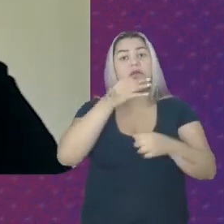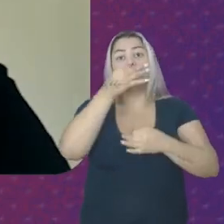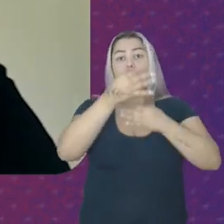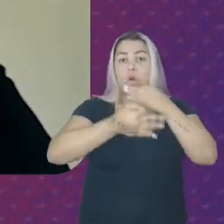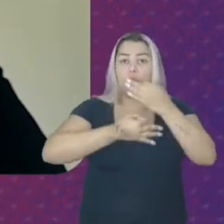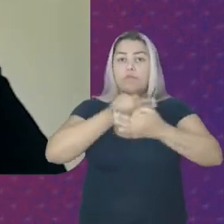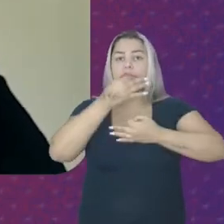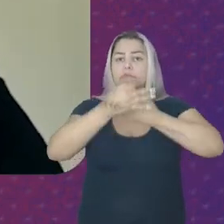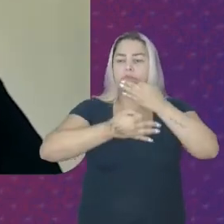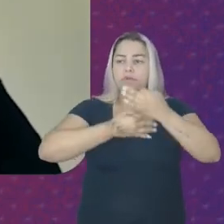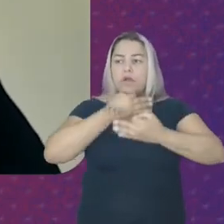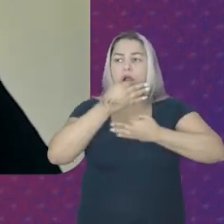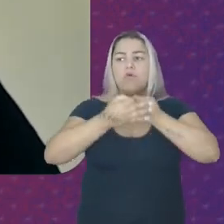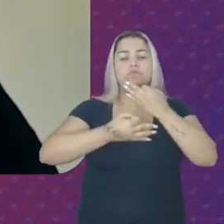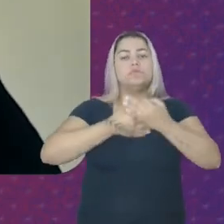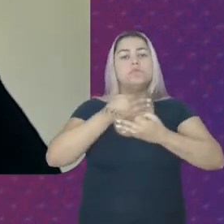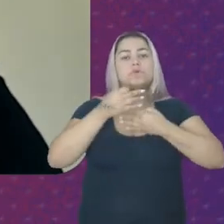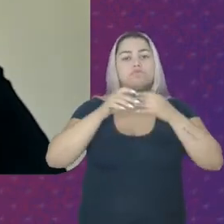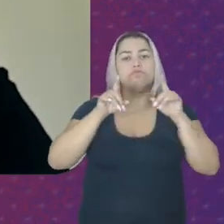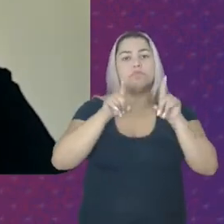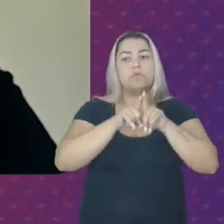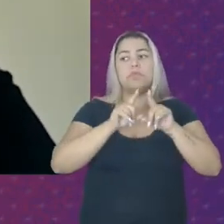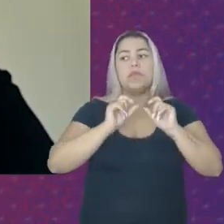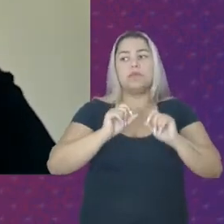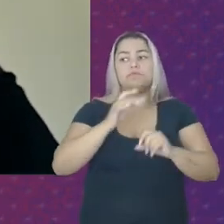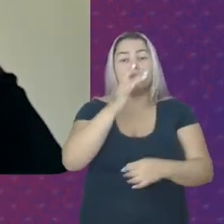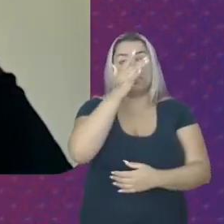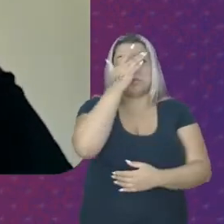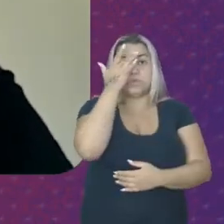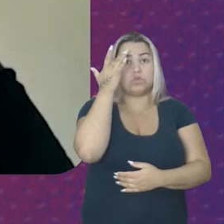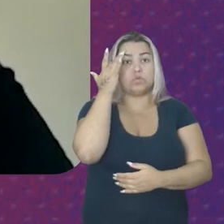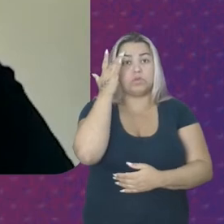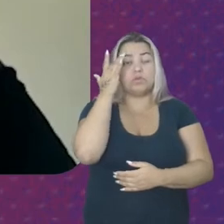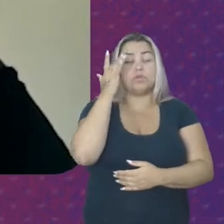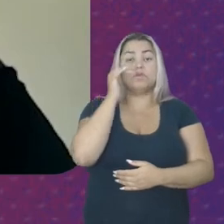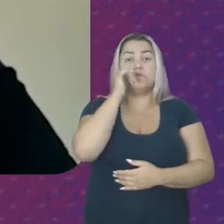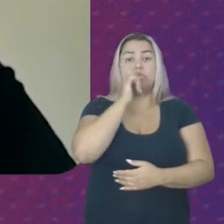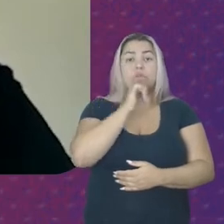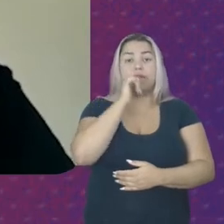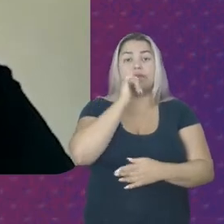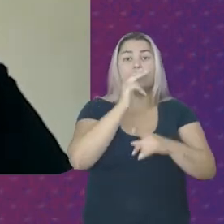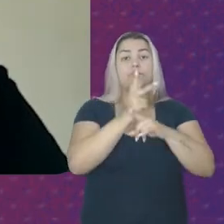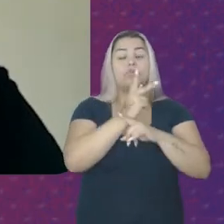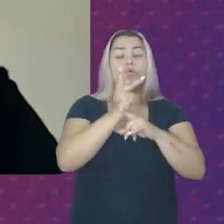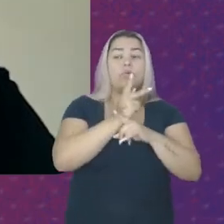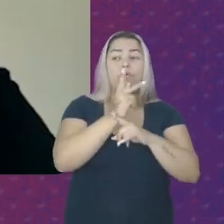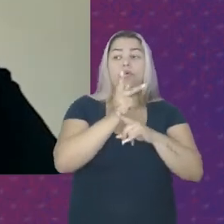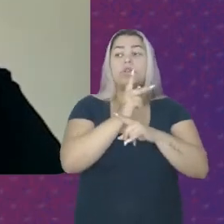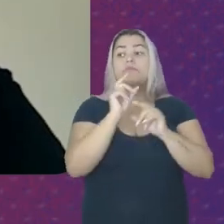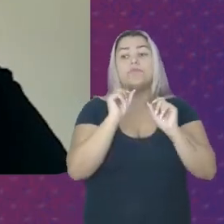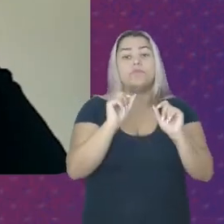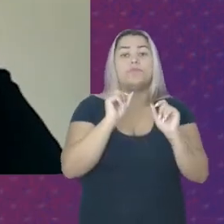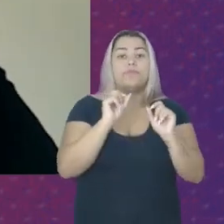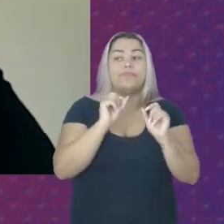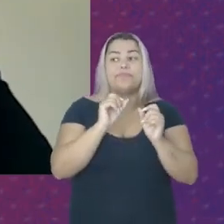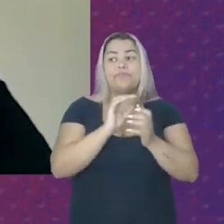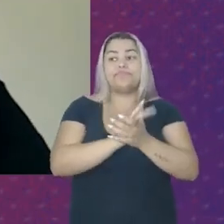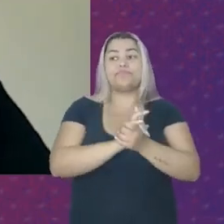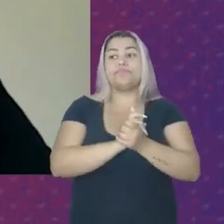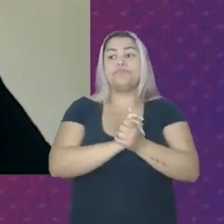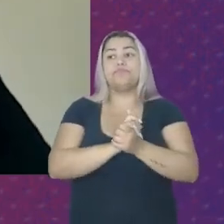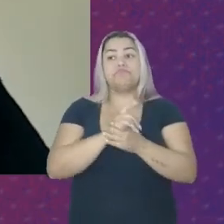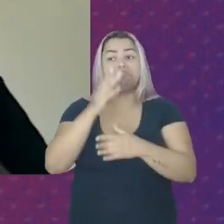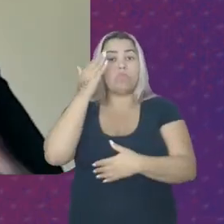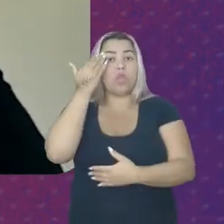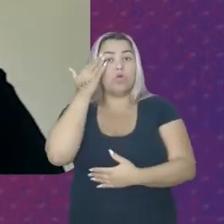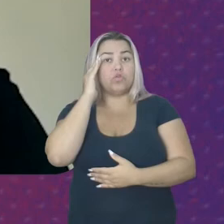que a sua voz seja a voz que essas pessoas, que essas mulheres procuram na hora de entender o que é que está acontecendo, na hora de